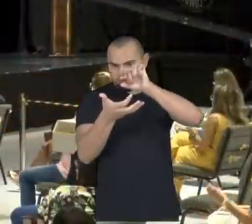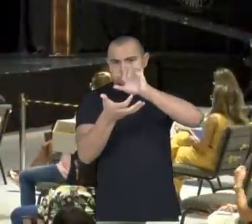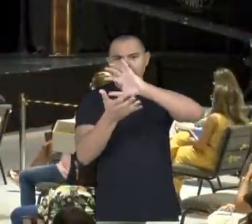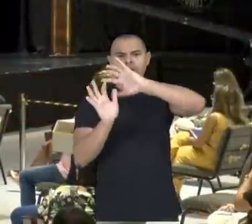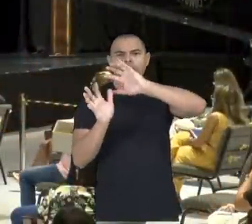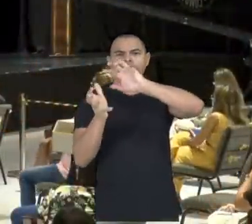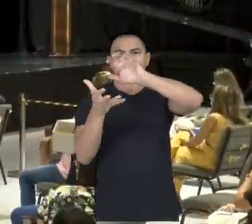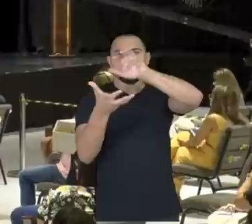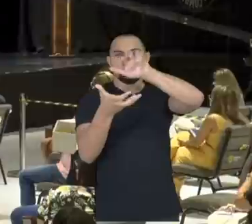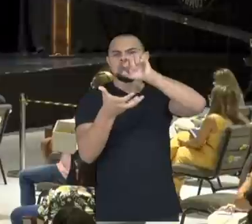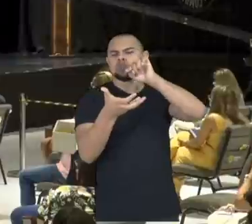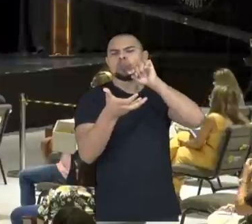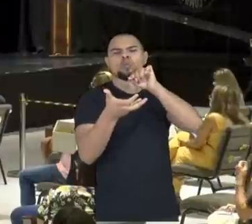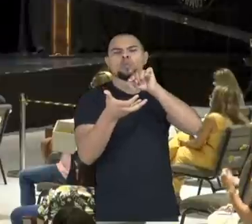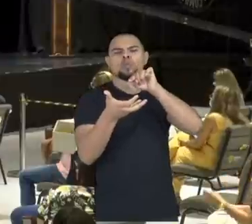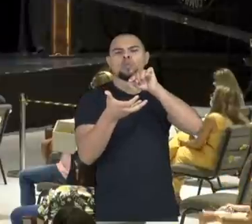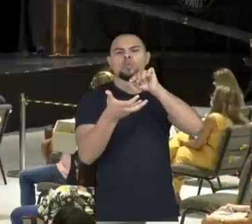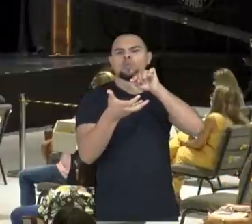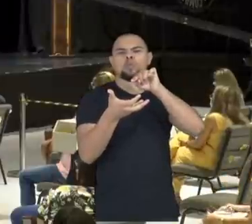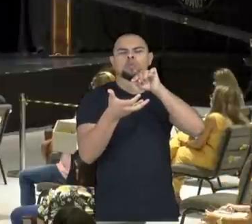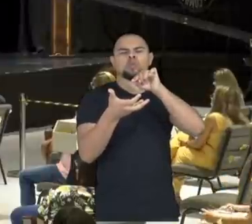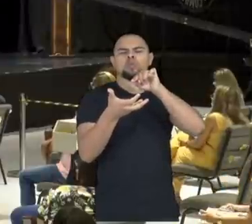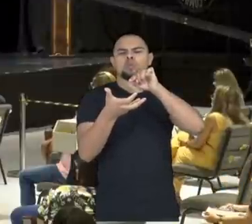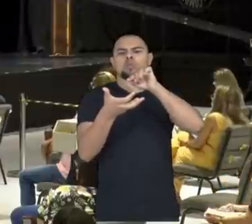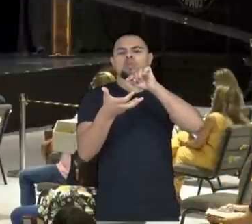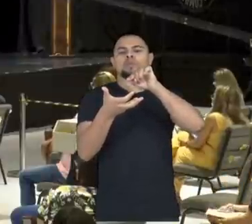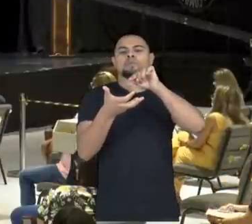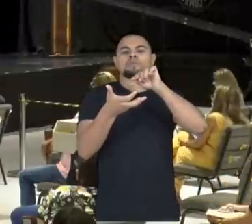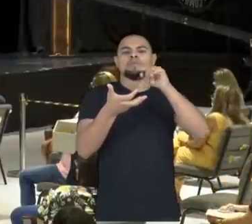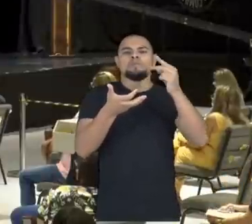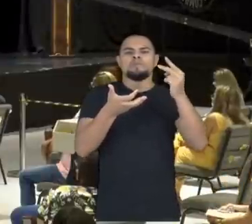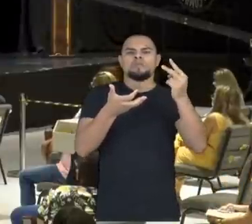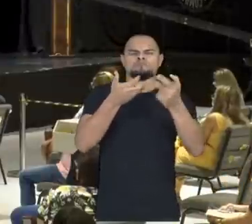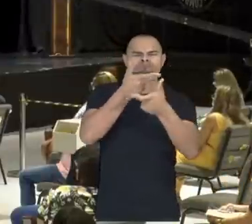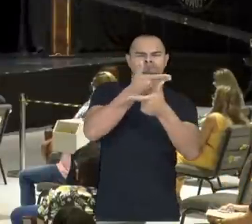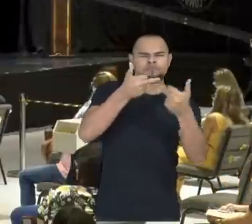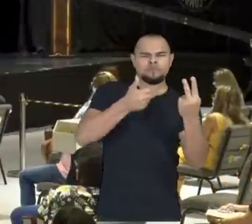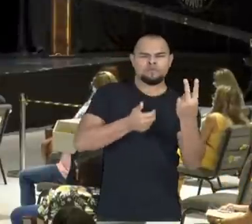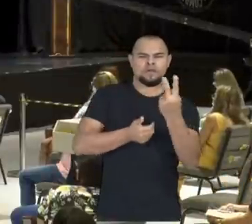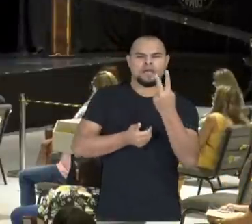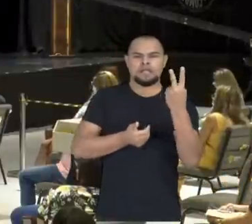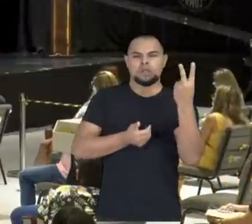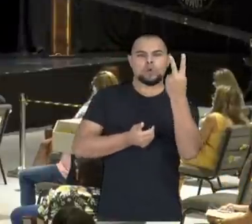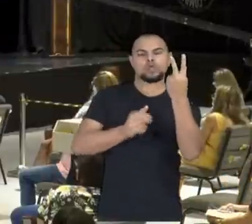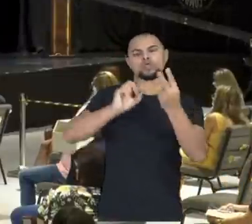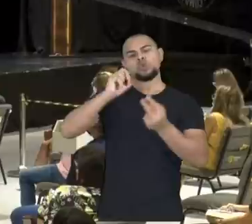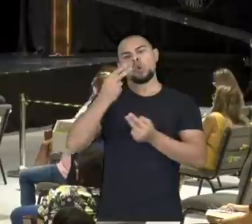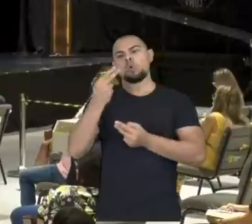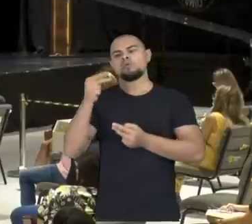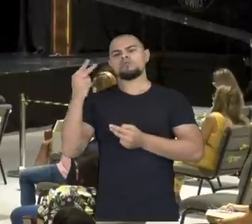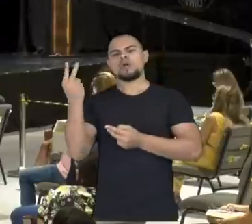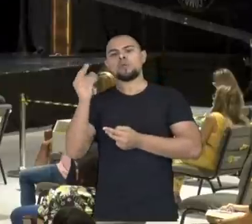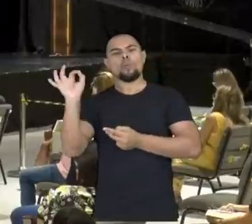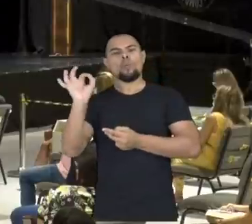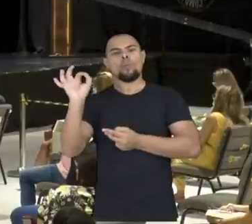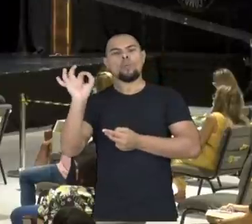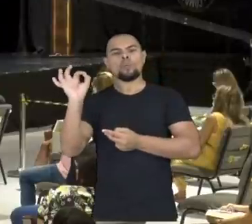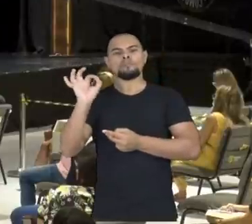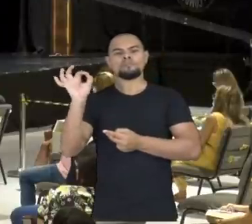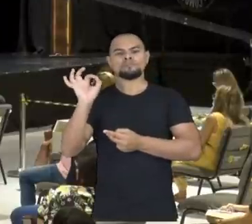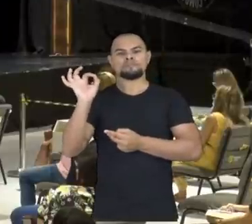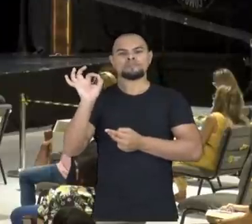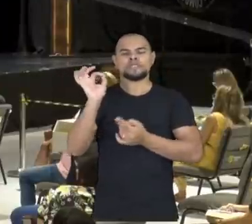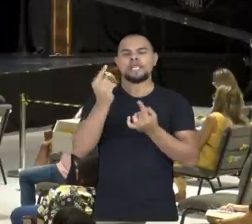Mundo enquanto conjunto de valores ou desvalores que atentam contra a ordem de